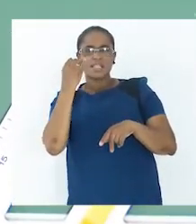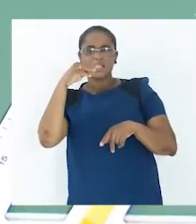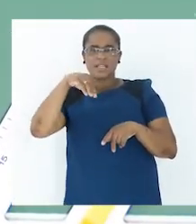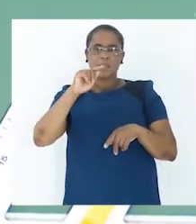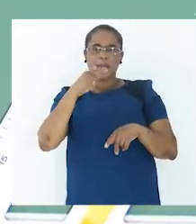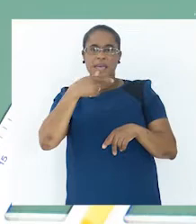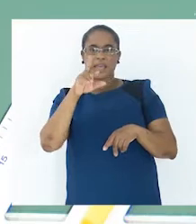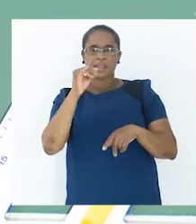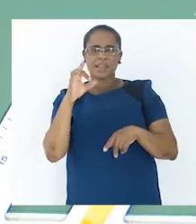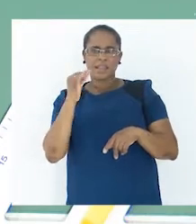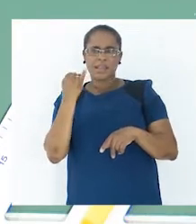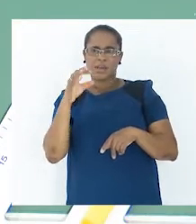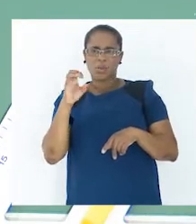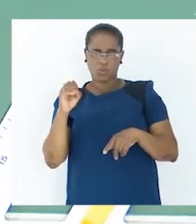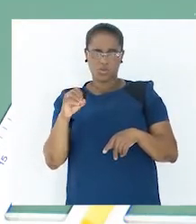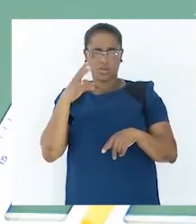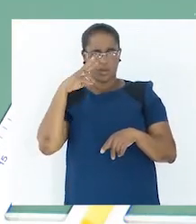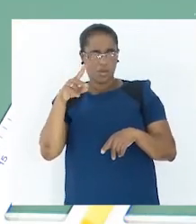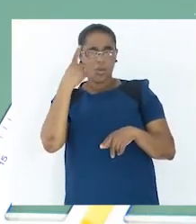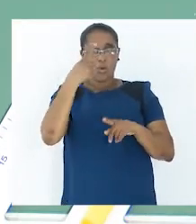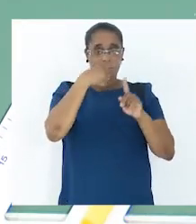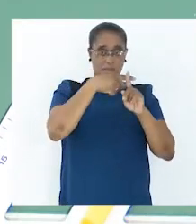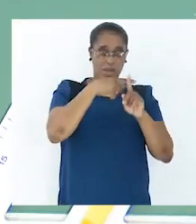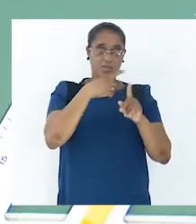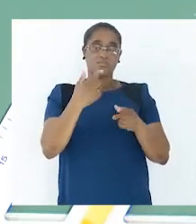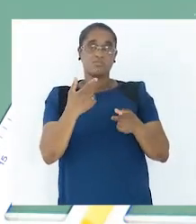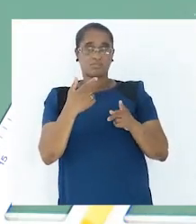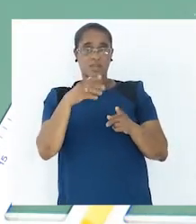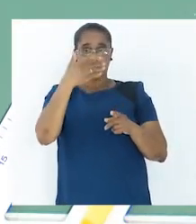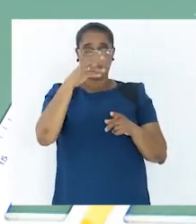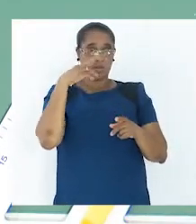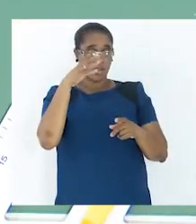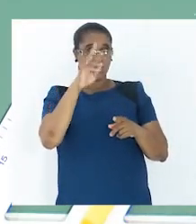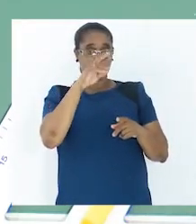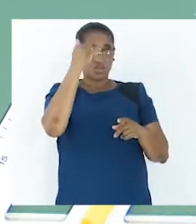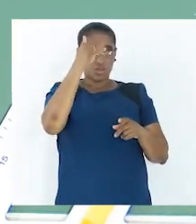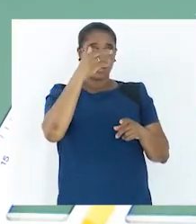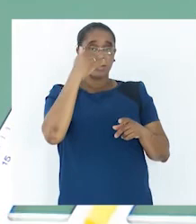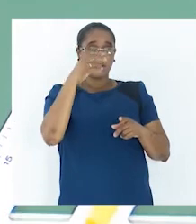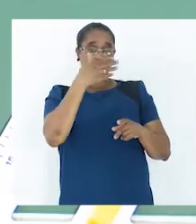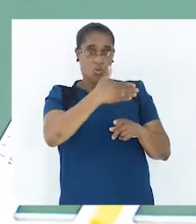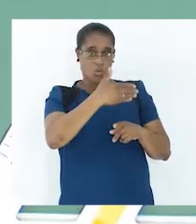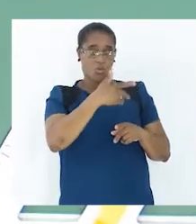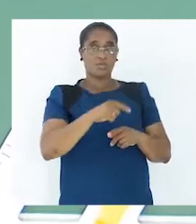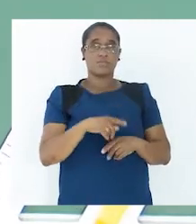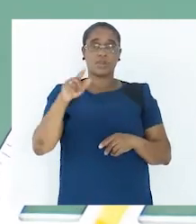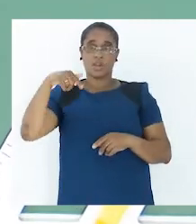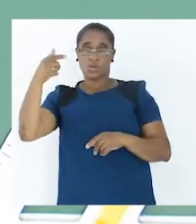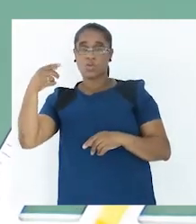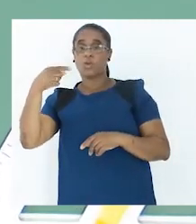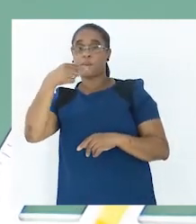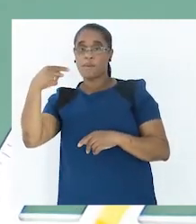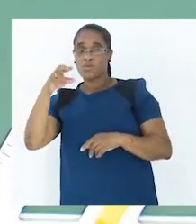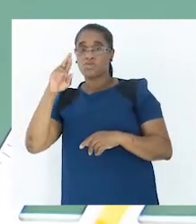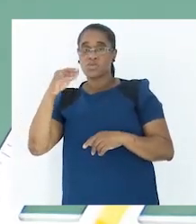o coeficiente do x quadrado é 1, não aparece, mas sabemos que está subentendido. E o coeficiente do menos x